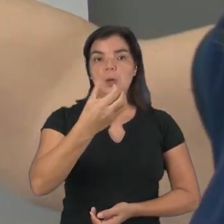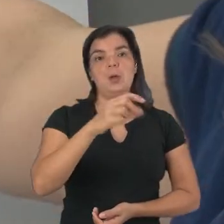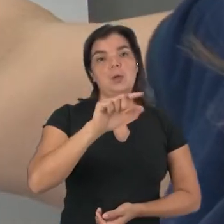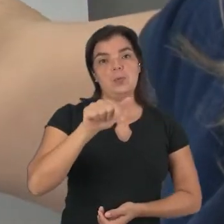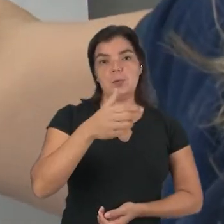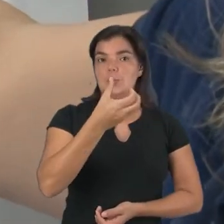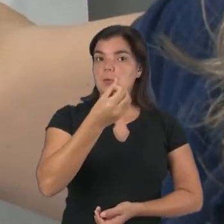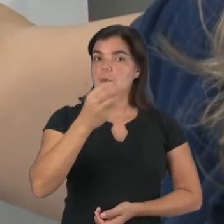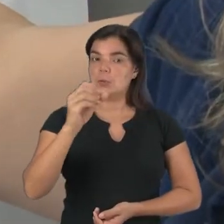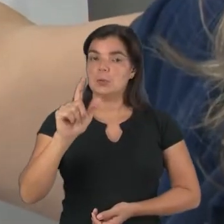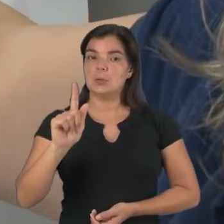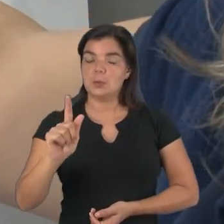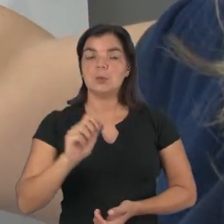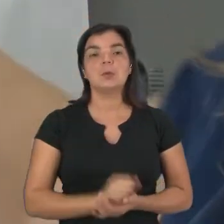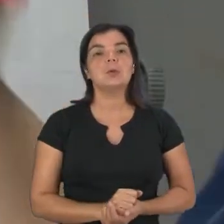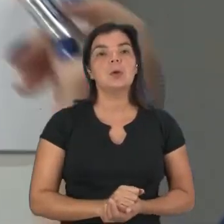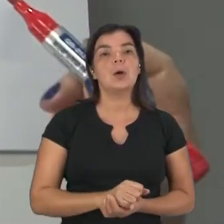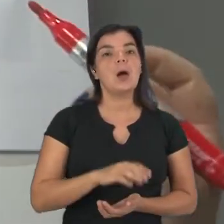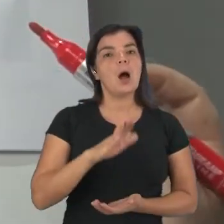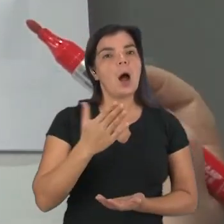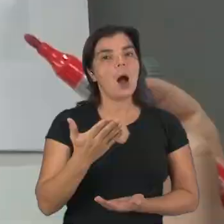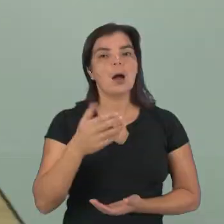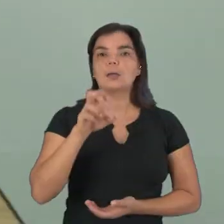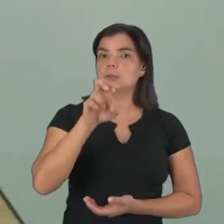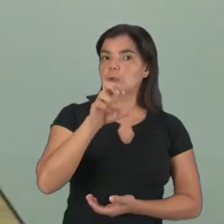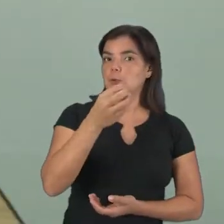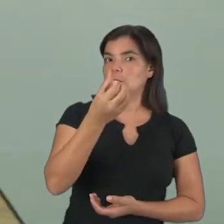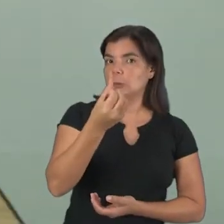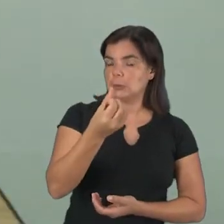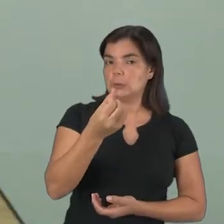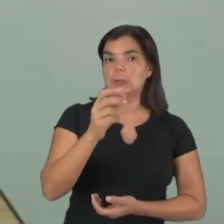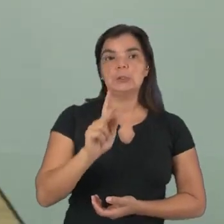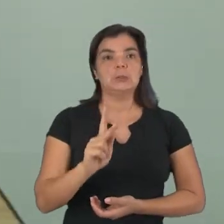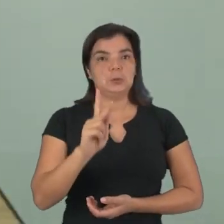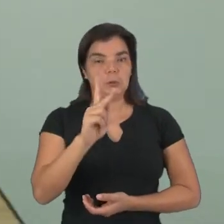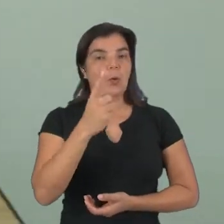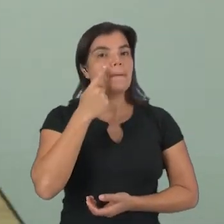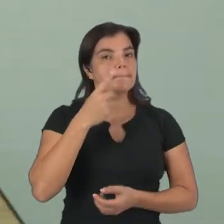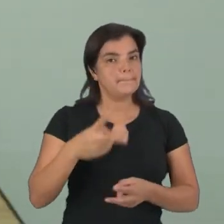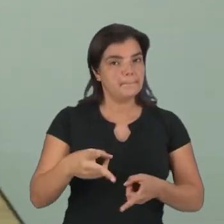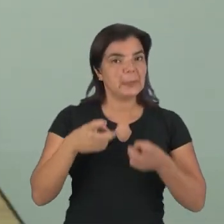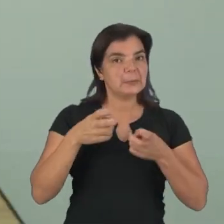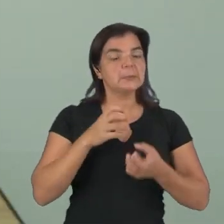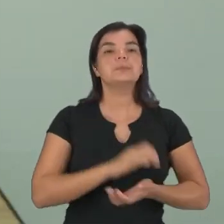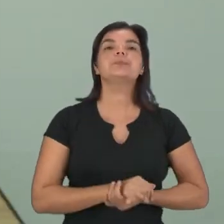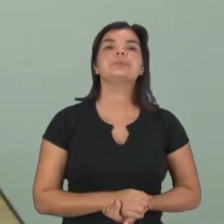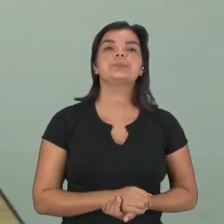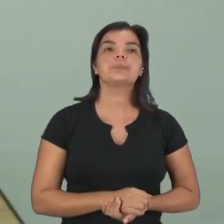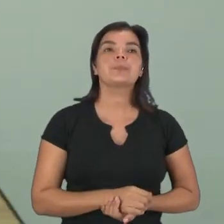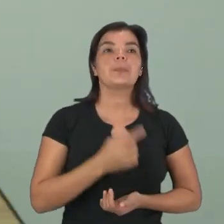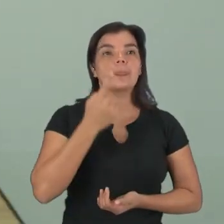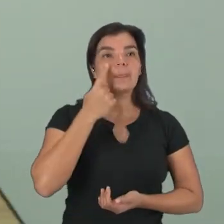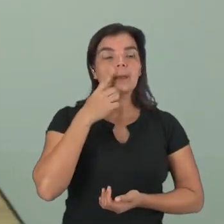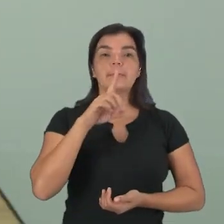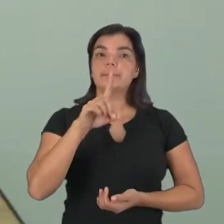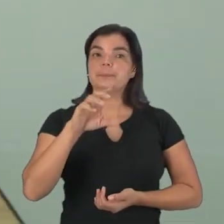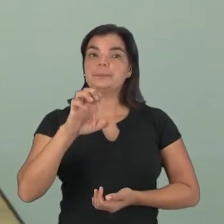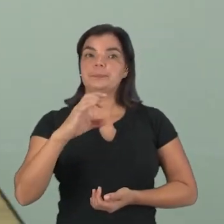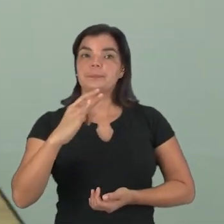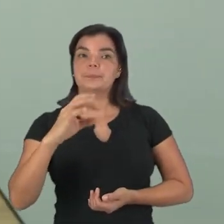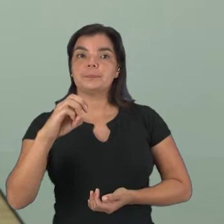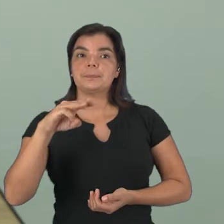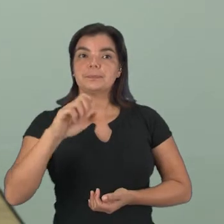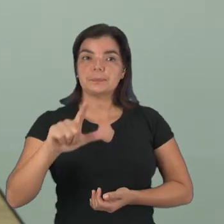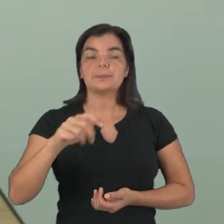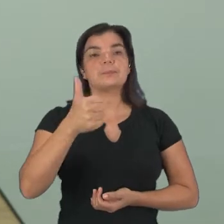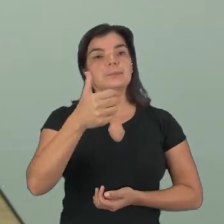41,600 gramas a 56 quilos, percebem? Olha só a escrita de forma decimal e aqui